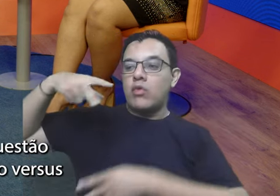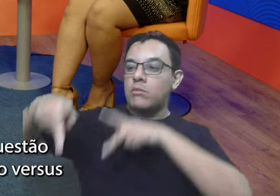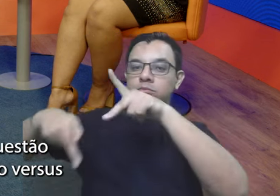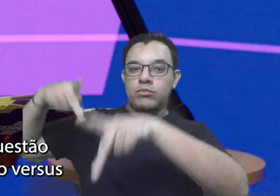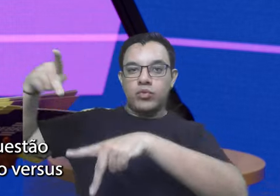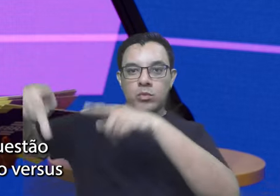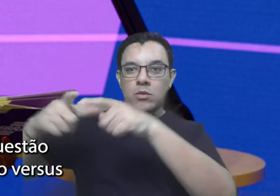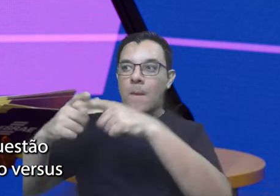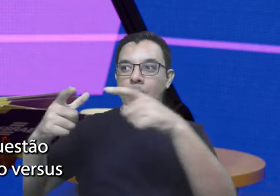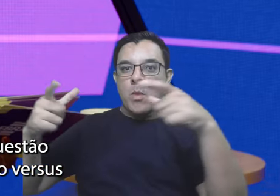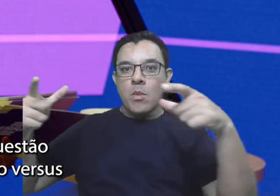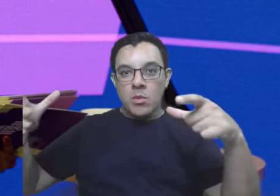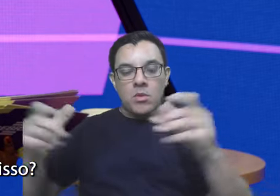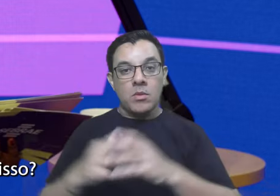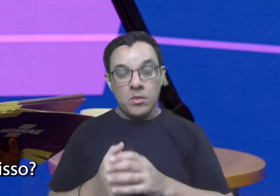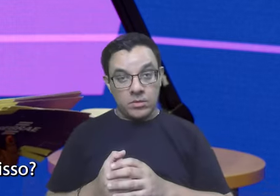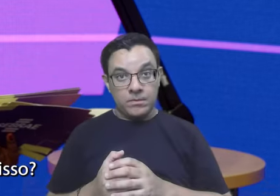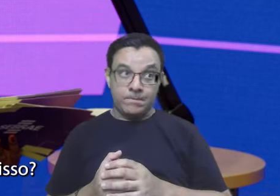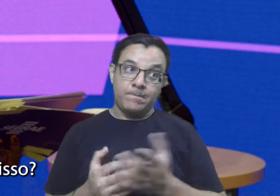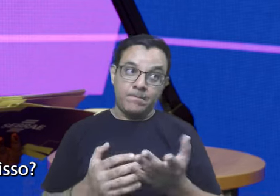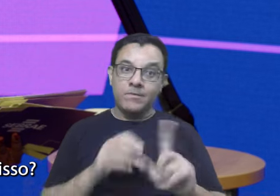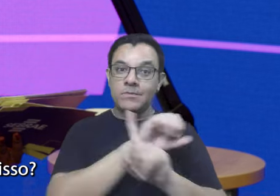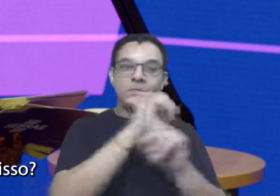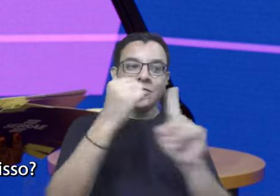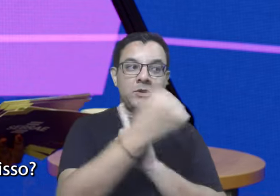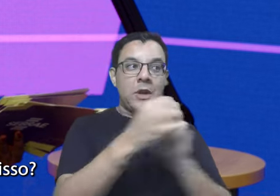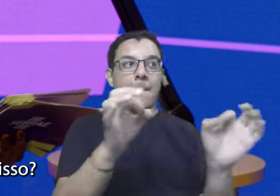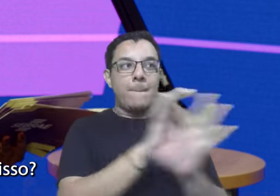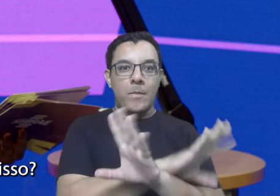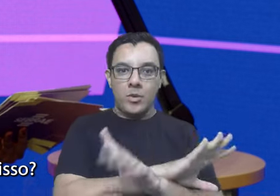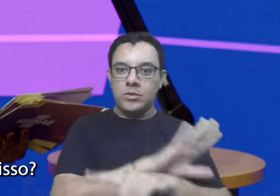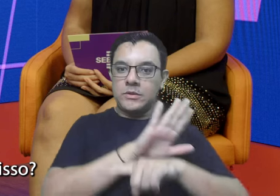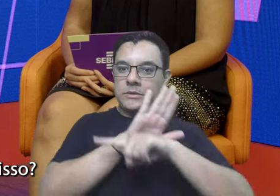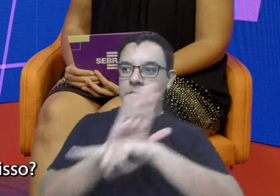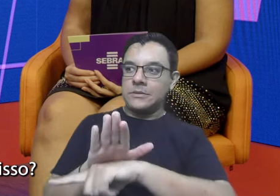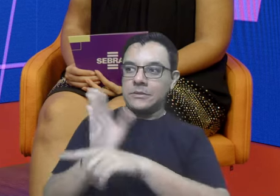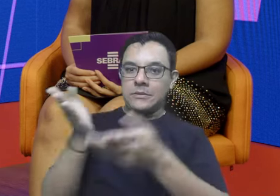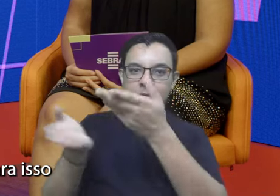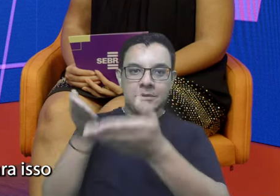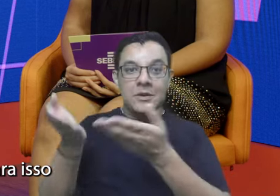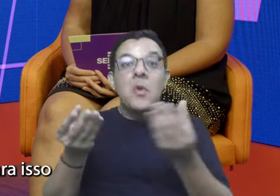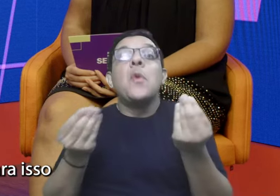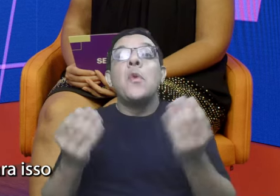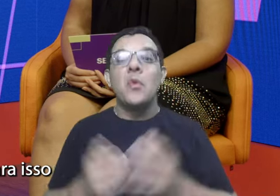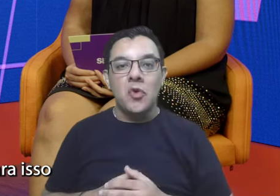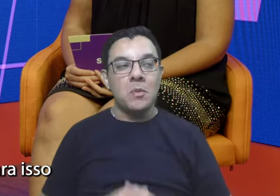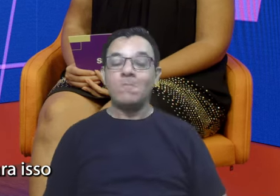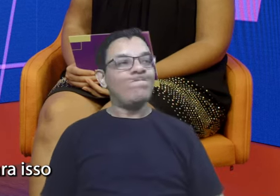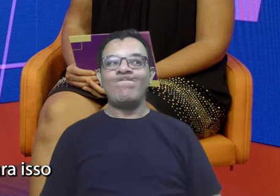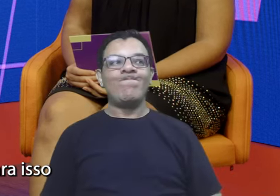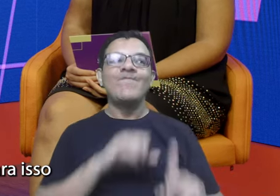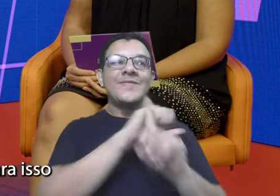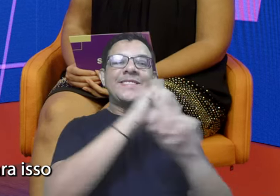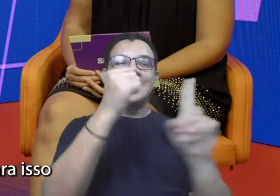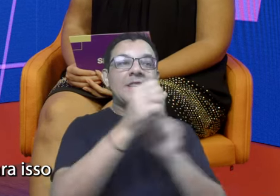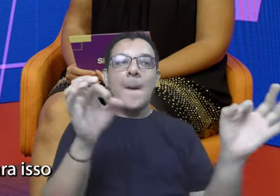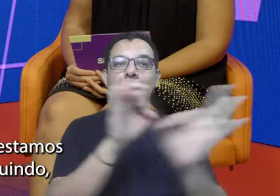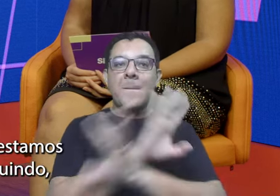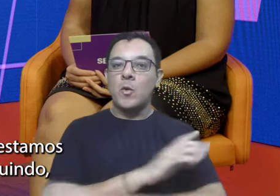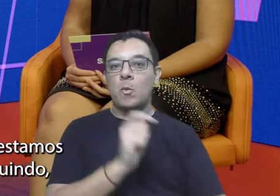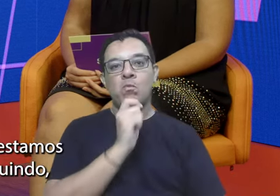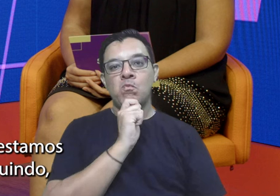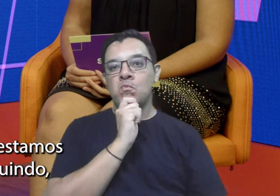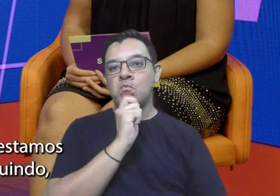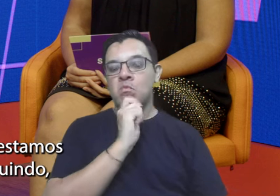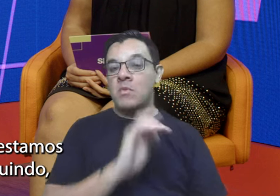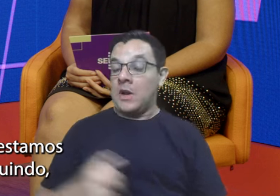população versus a sociedade está pronta para isso a sociedade não está pronta para isso no na